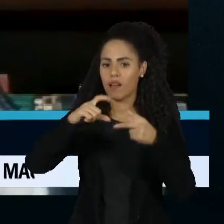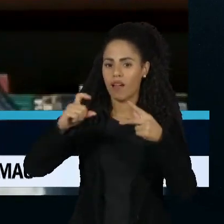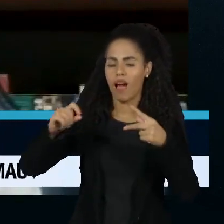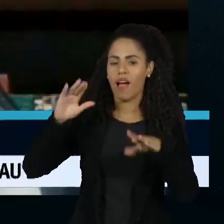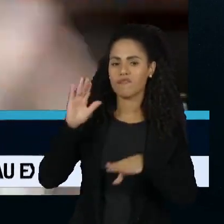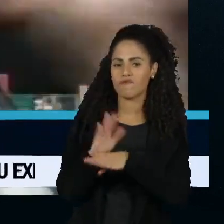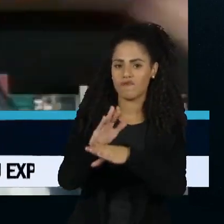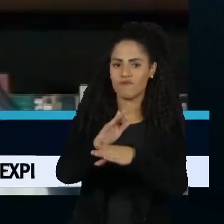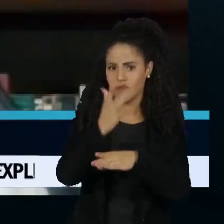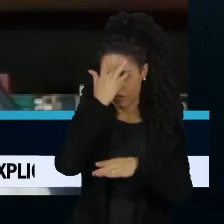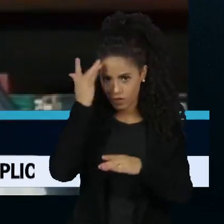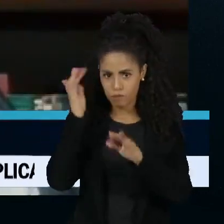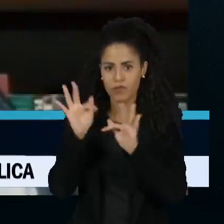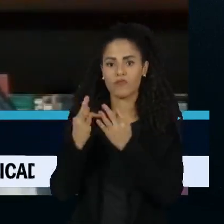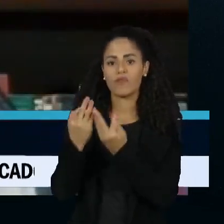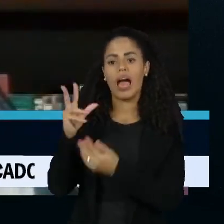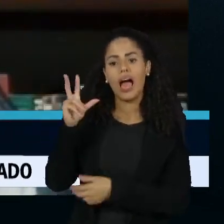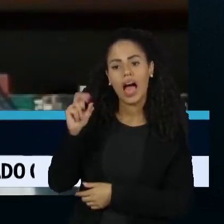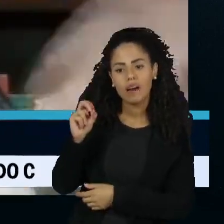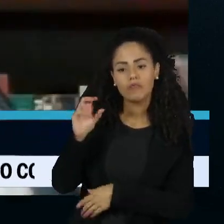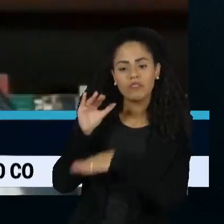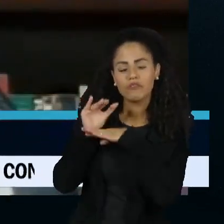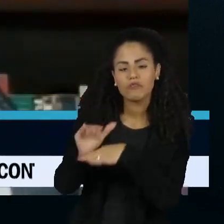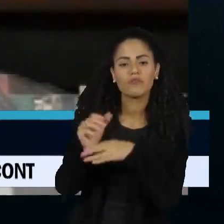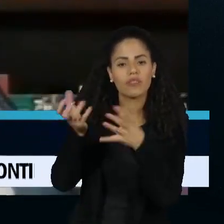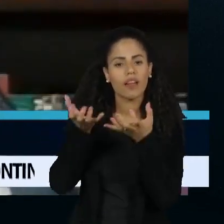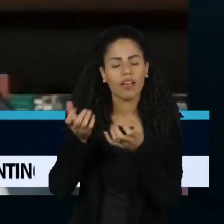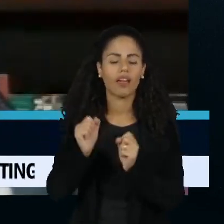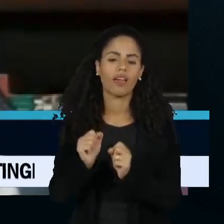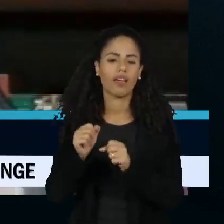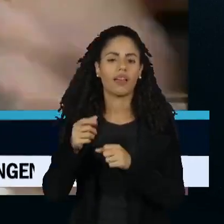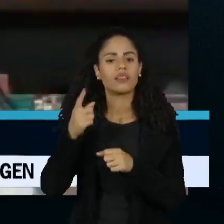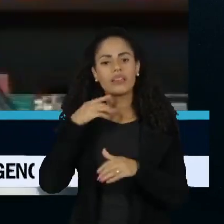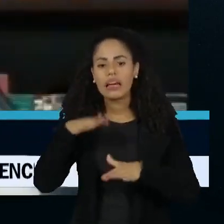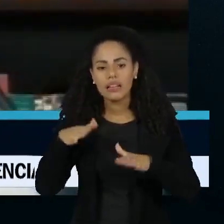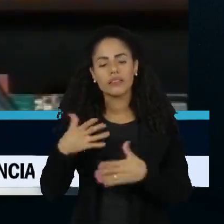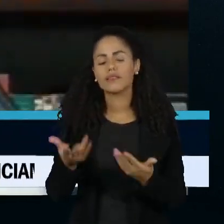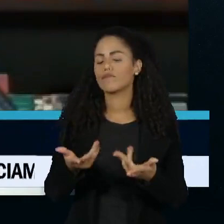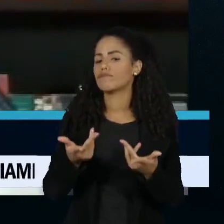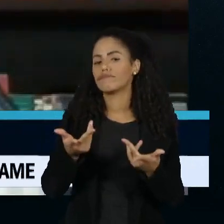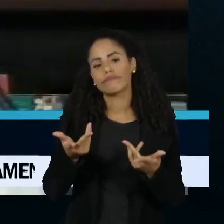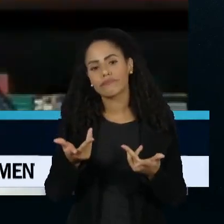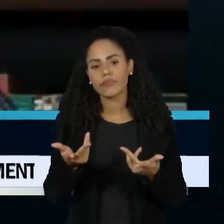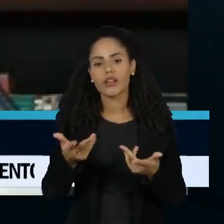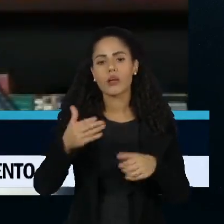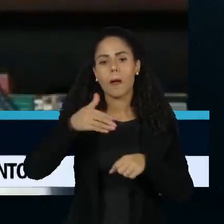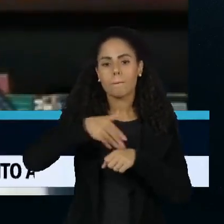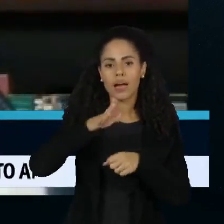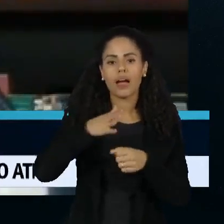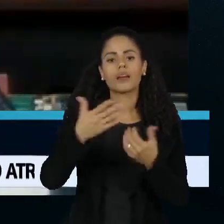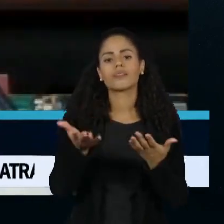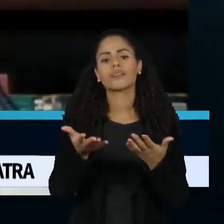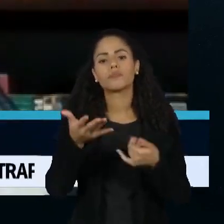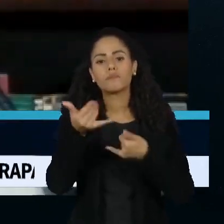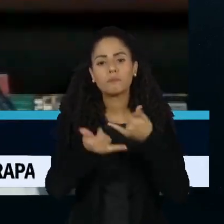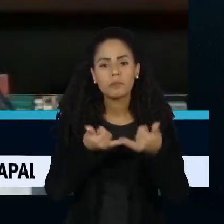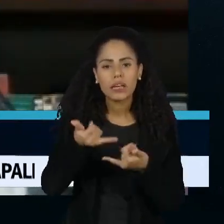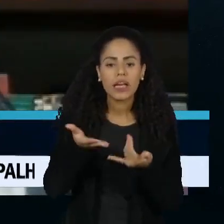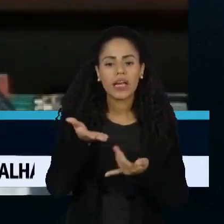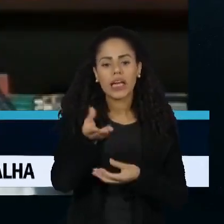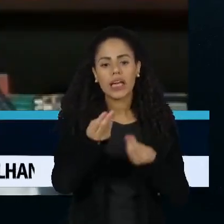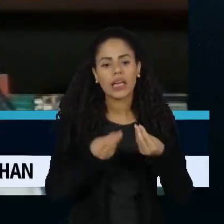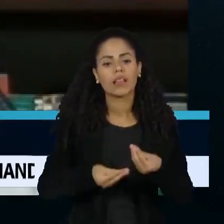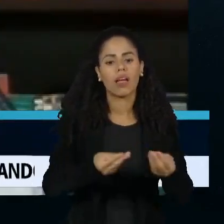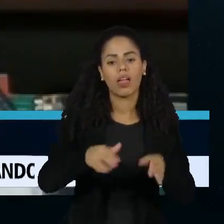que os familiares, a avó quer dar um presente, em vez de dar mais um brinquedo, já